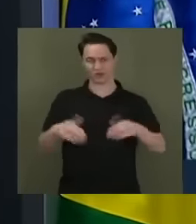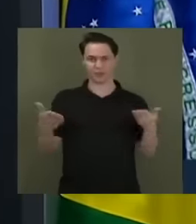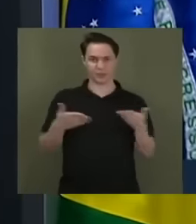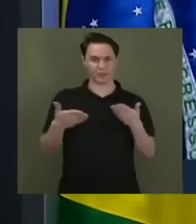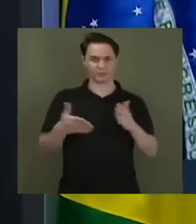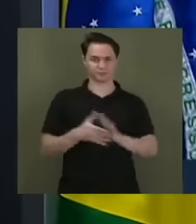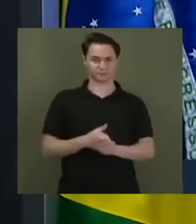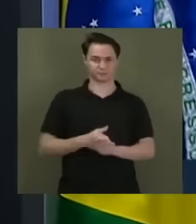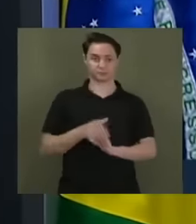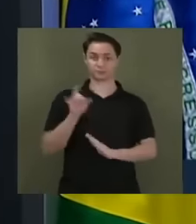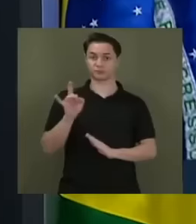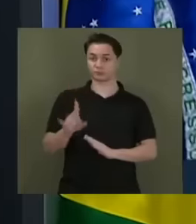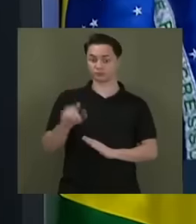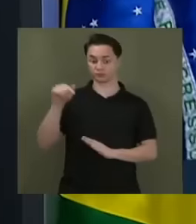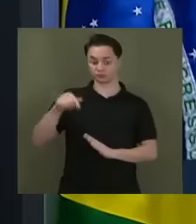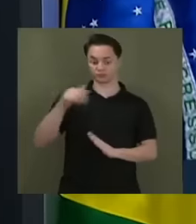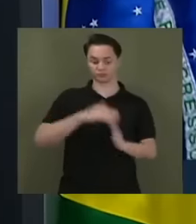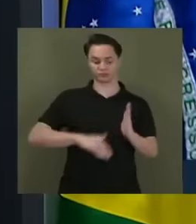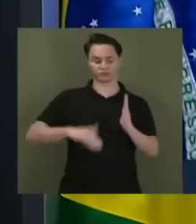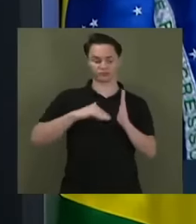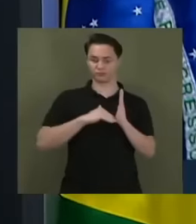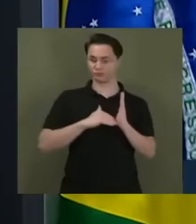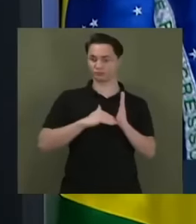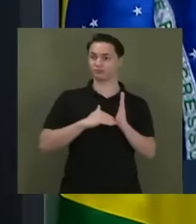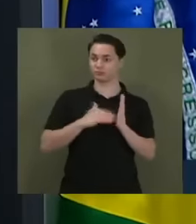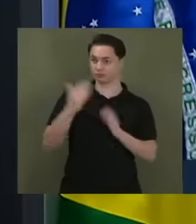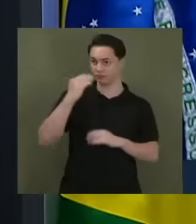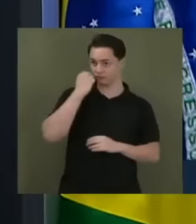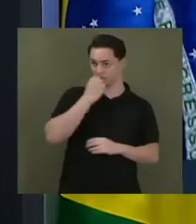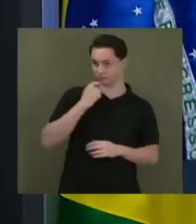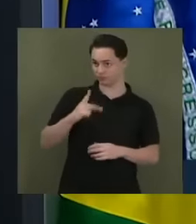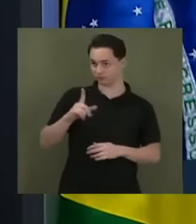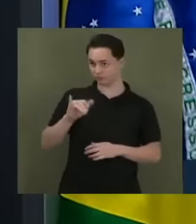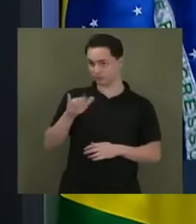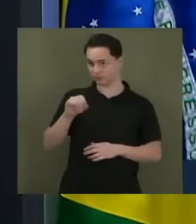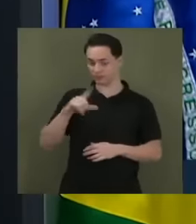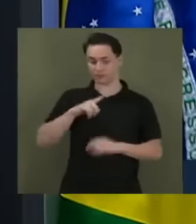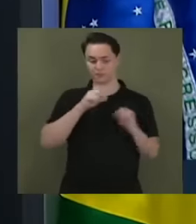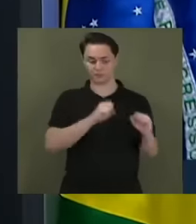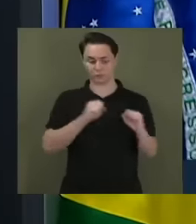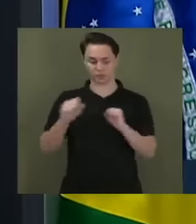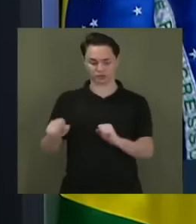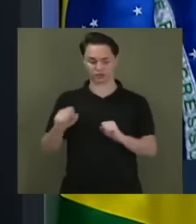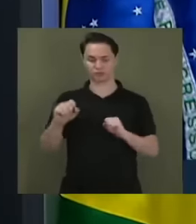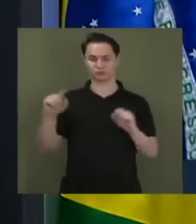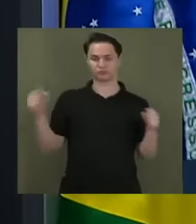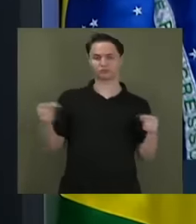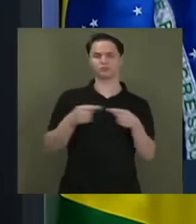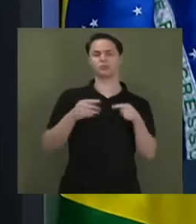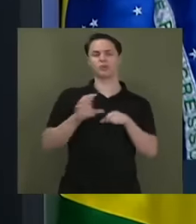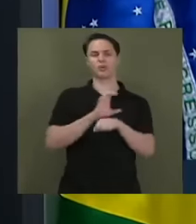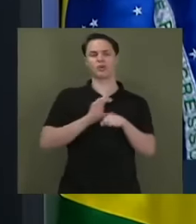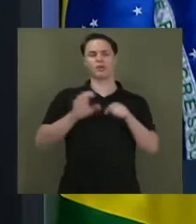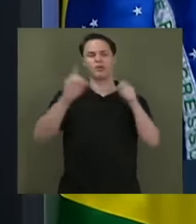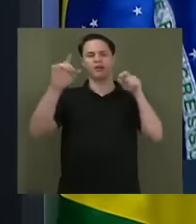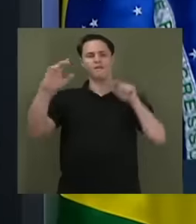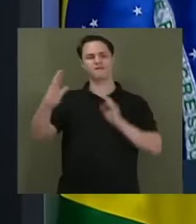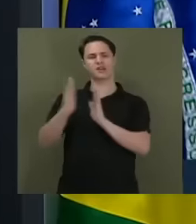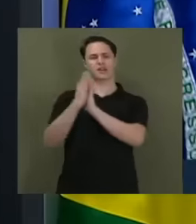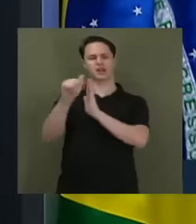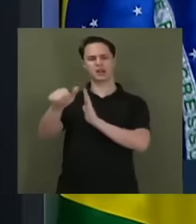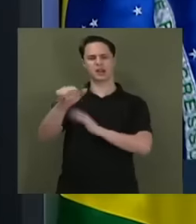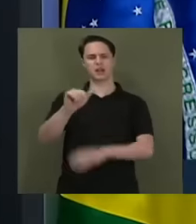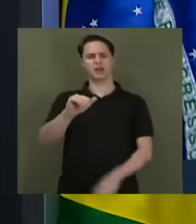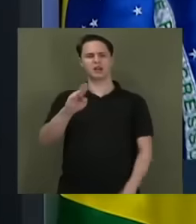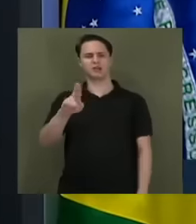só o Senado Senado Senador Plínio Valério tem o poder constitucional de enfrentar os abusos cometidos por